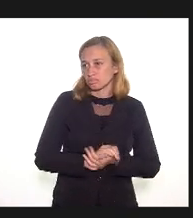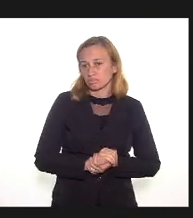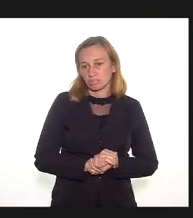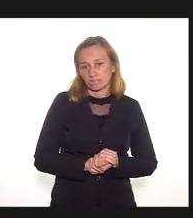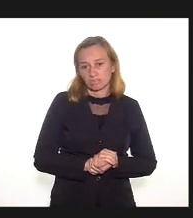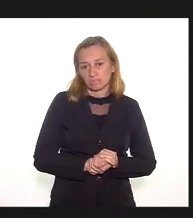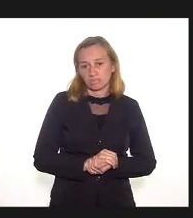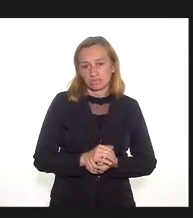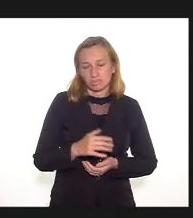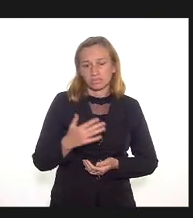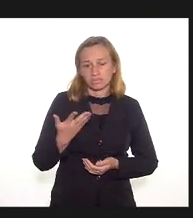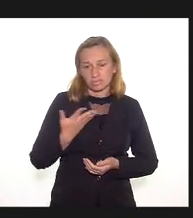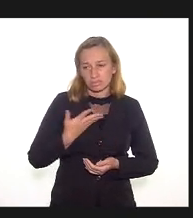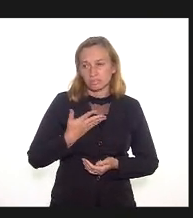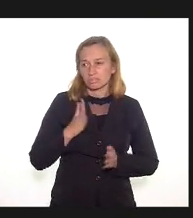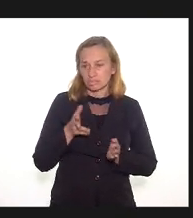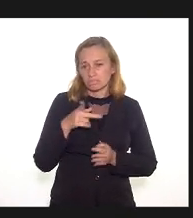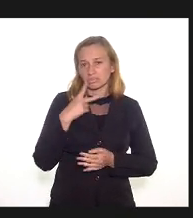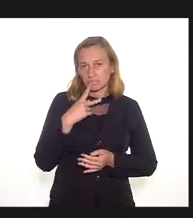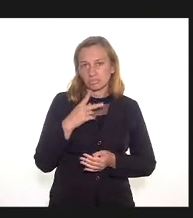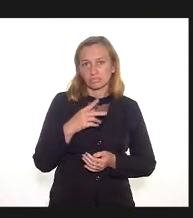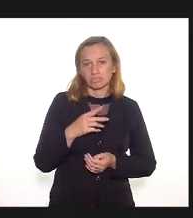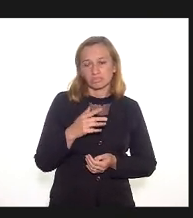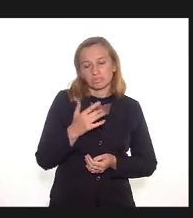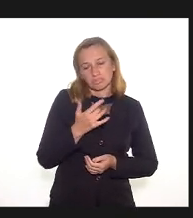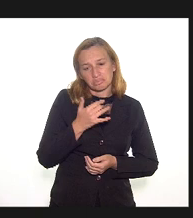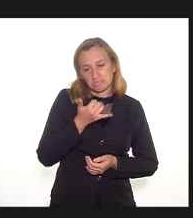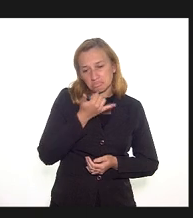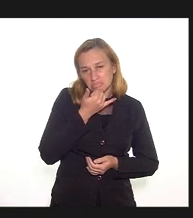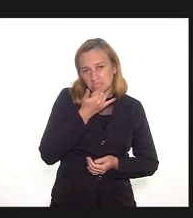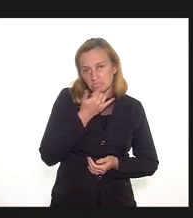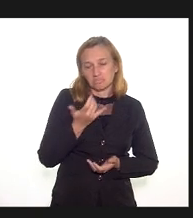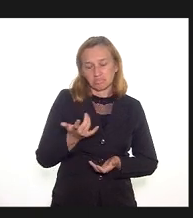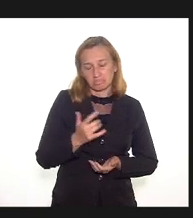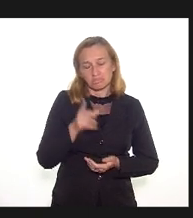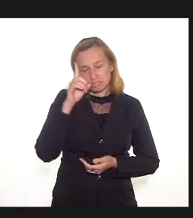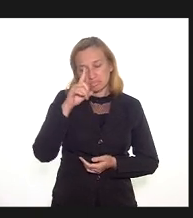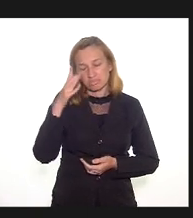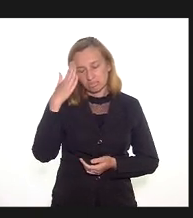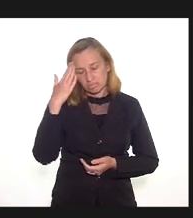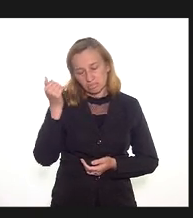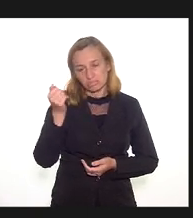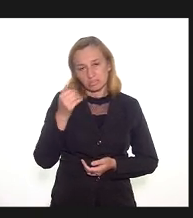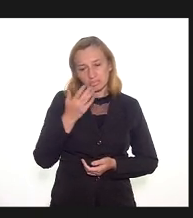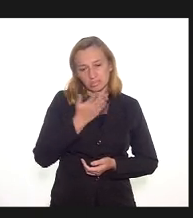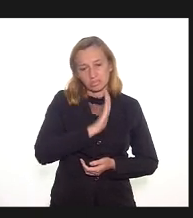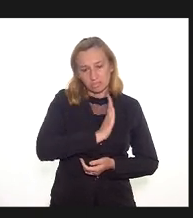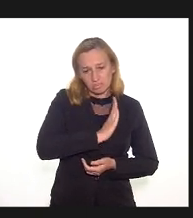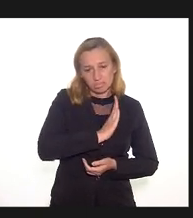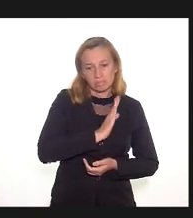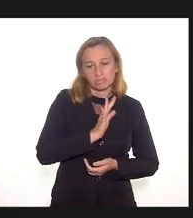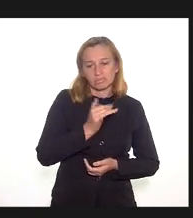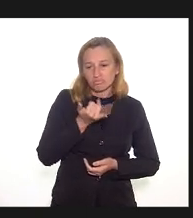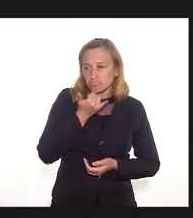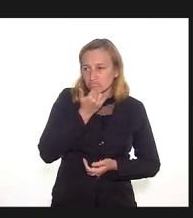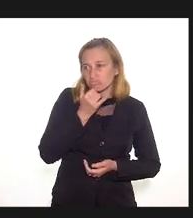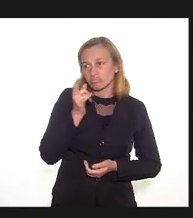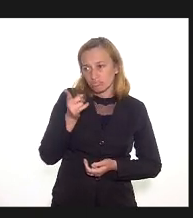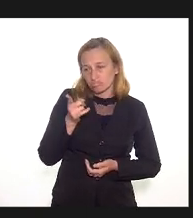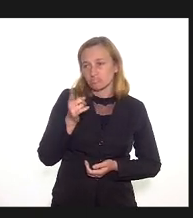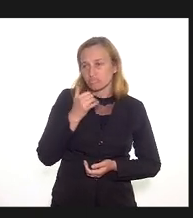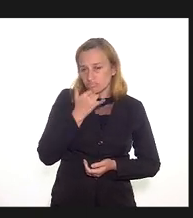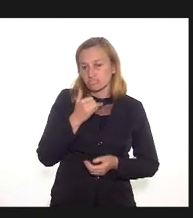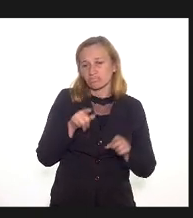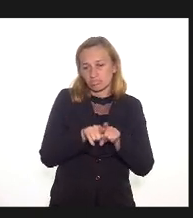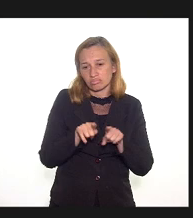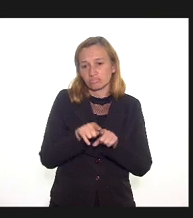eu sei que os colegas já falaram, me perdoem falar tão tarde, mas que Deus sabe do meu coração que fica triste quando você fica triste também porque